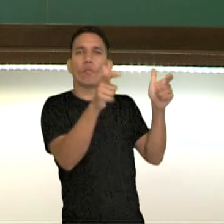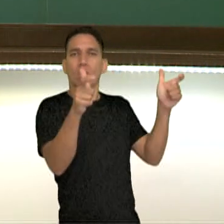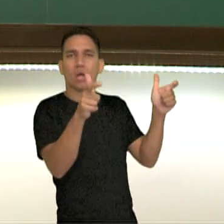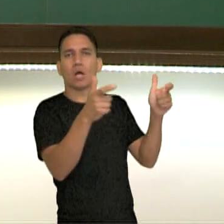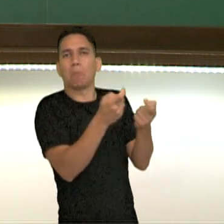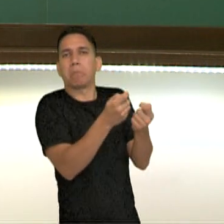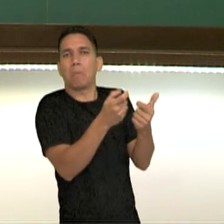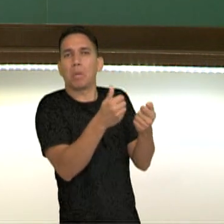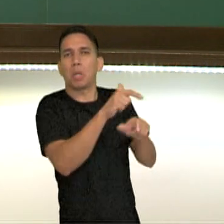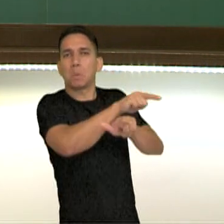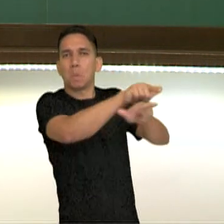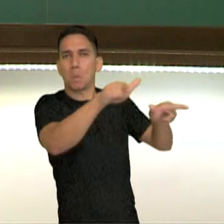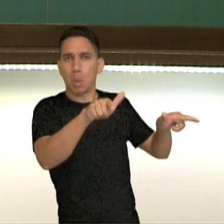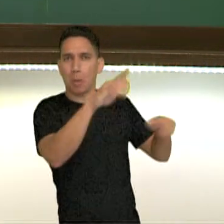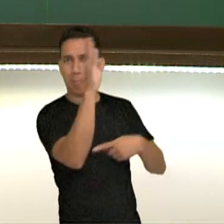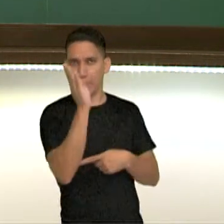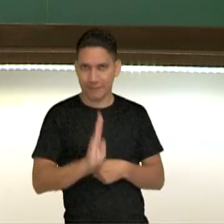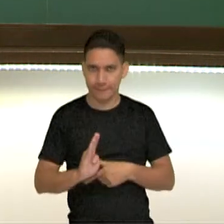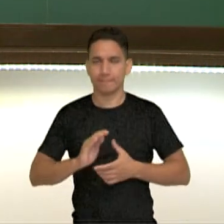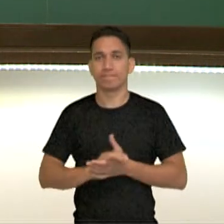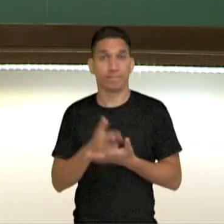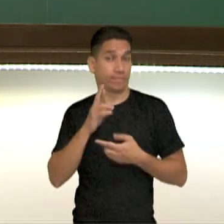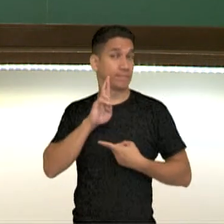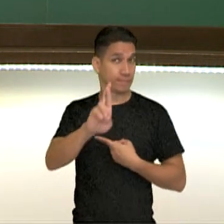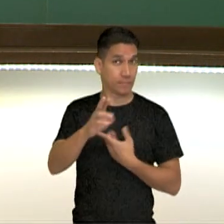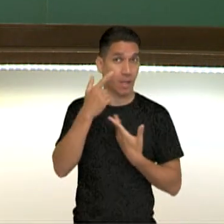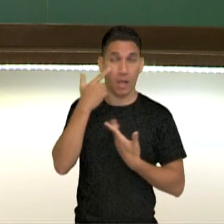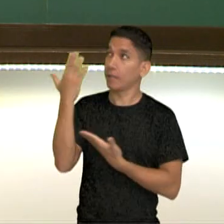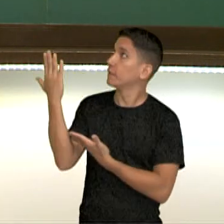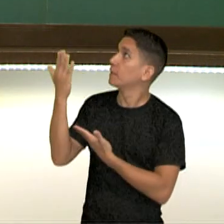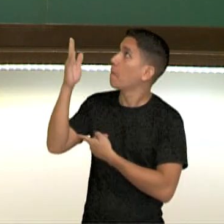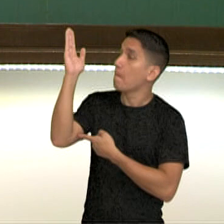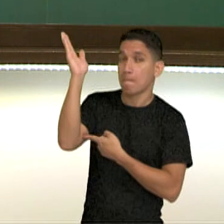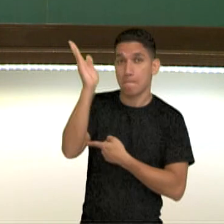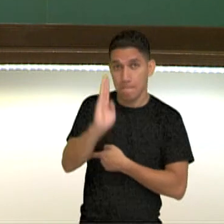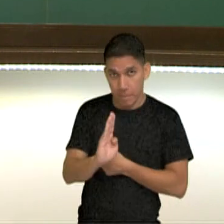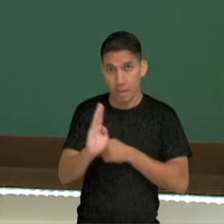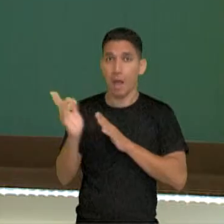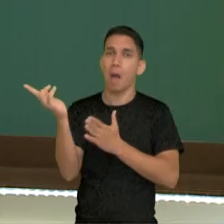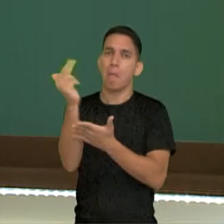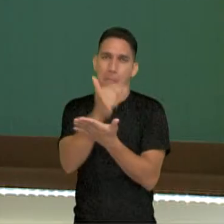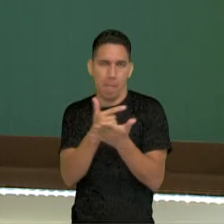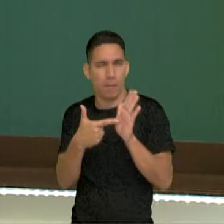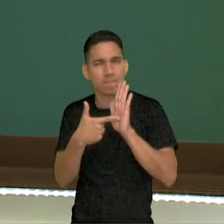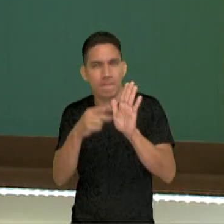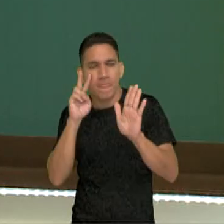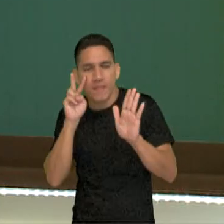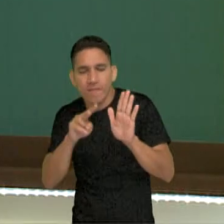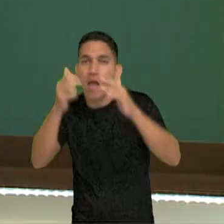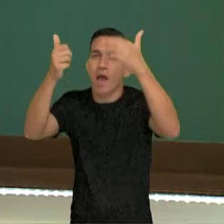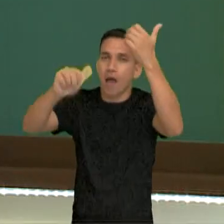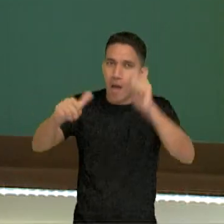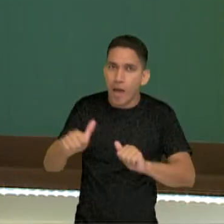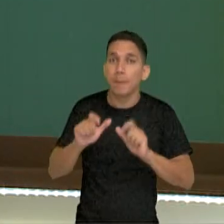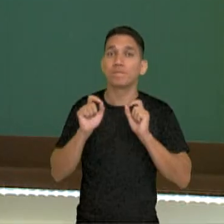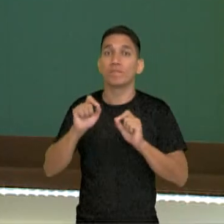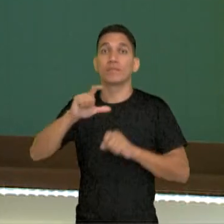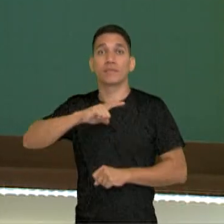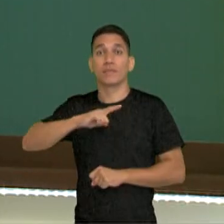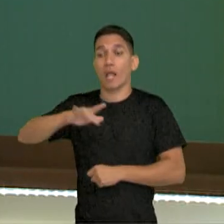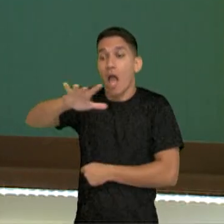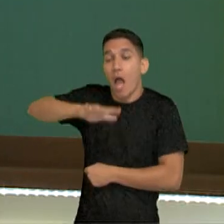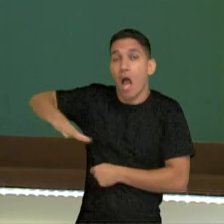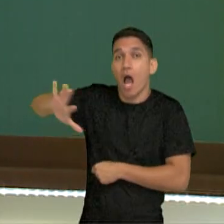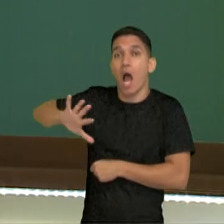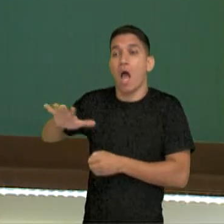populacional no Brasil. E aí vamos à resposta lá. Então aqui o mapa que vocês usaram para análise, né? Onde eu vou ter as áreas com